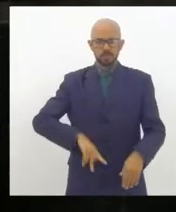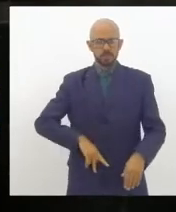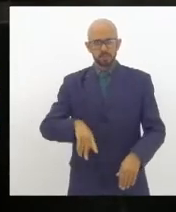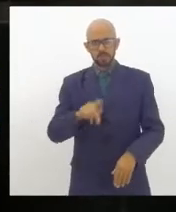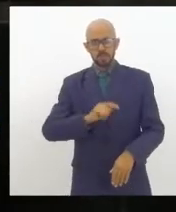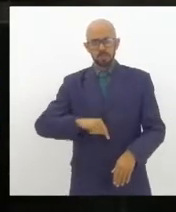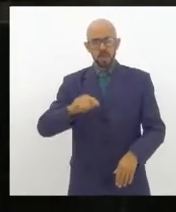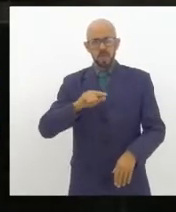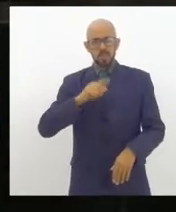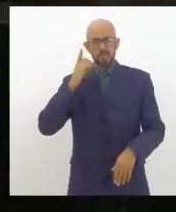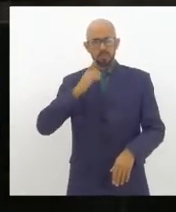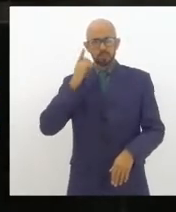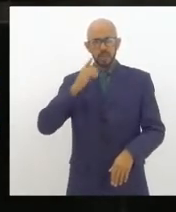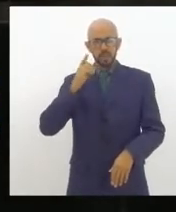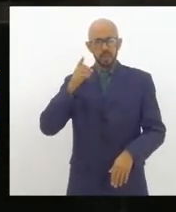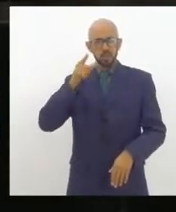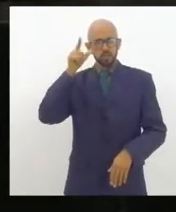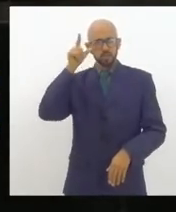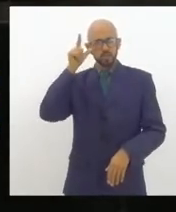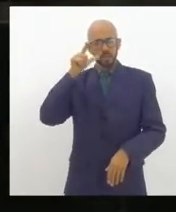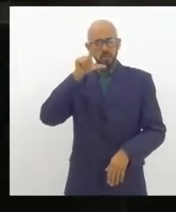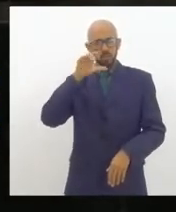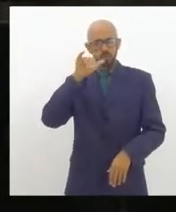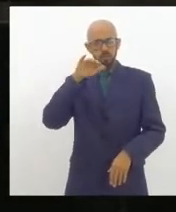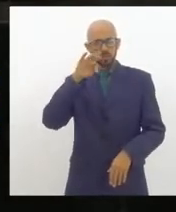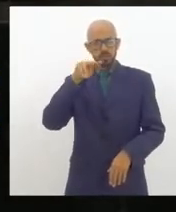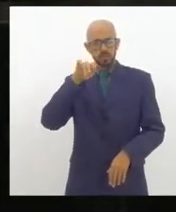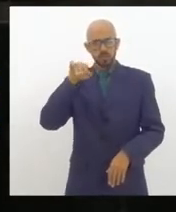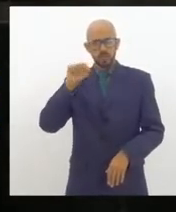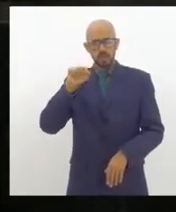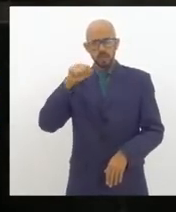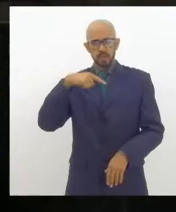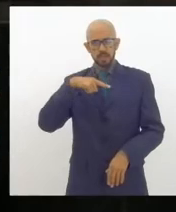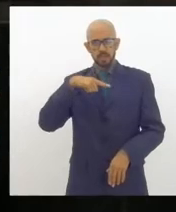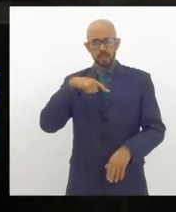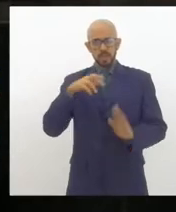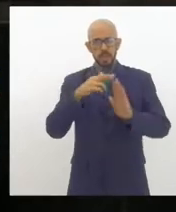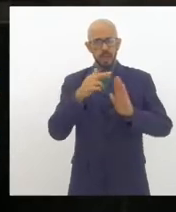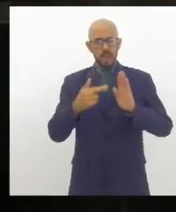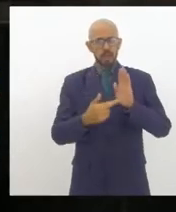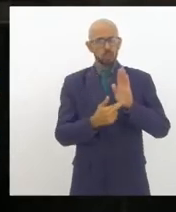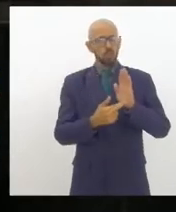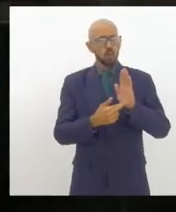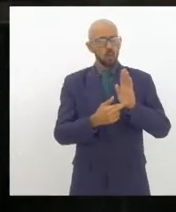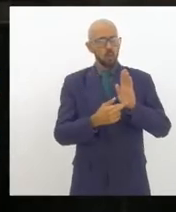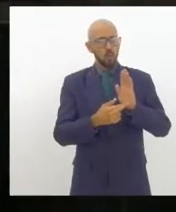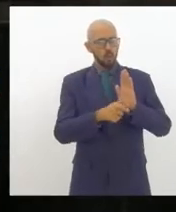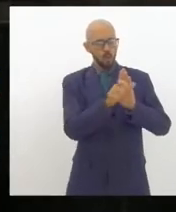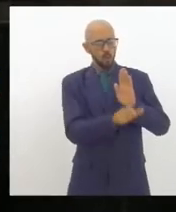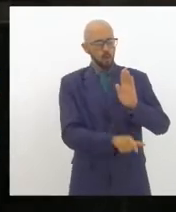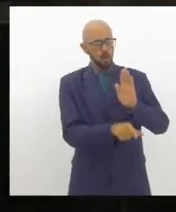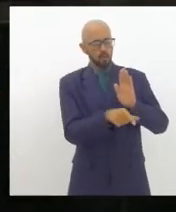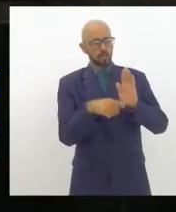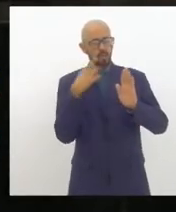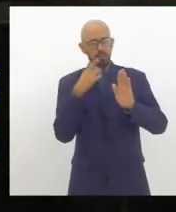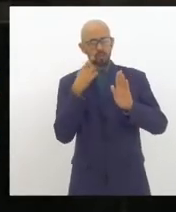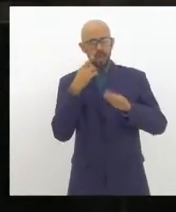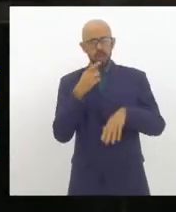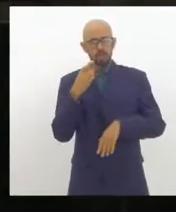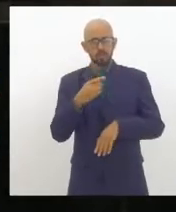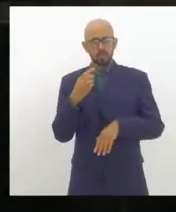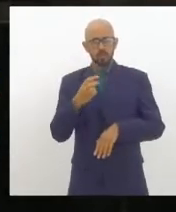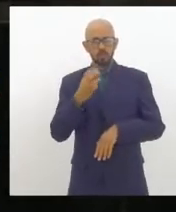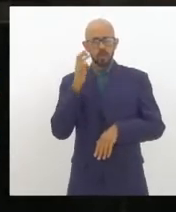Lucinha e tem como relator o deputado Valdeque Carneiro. E